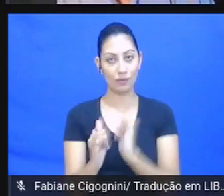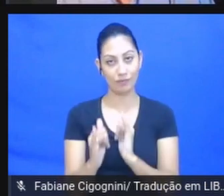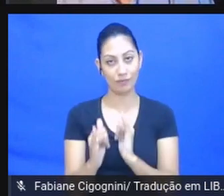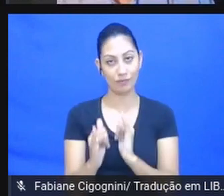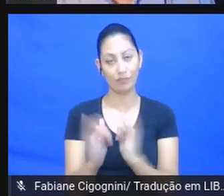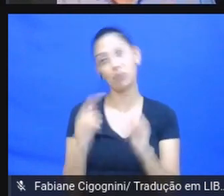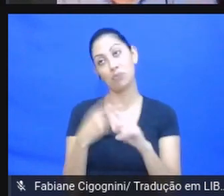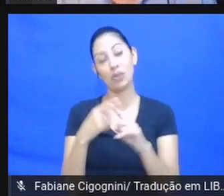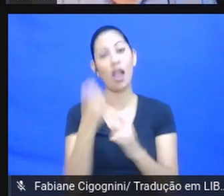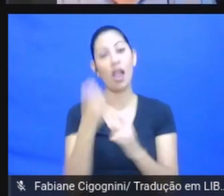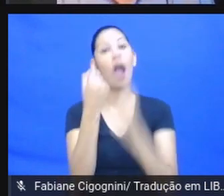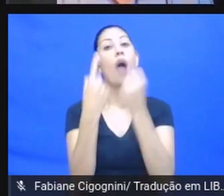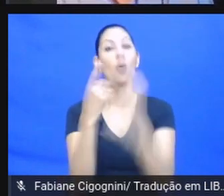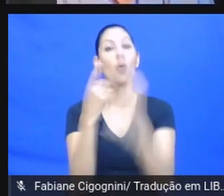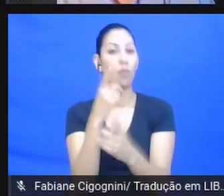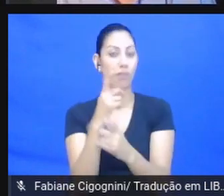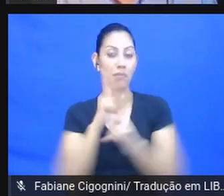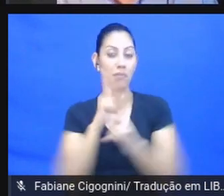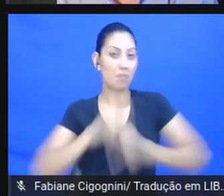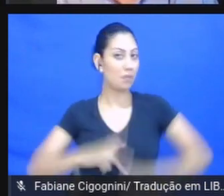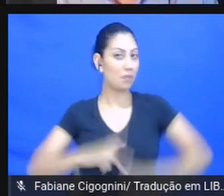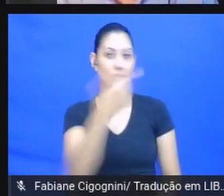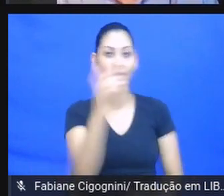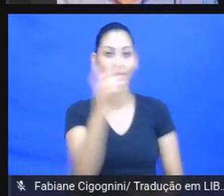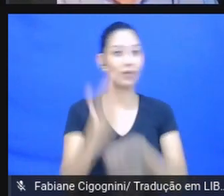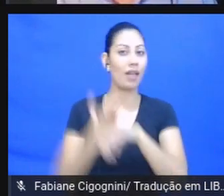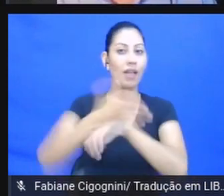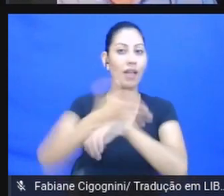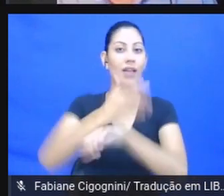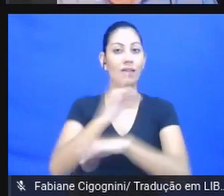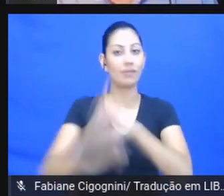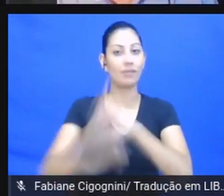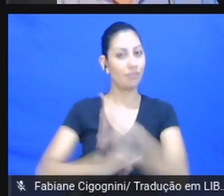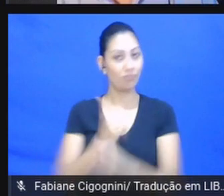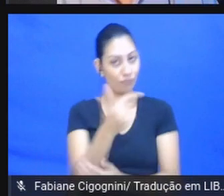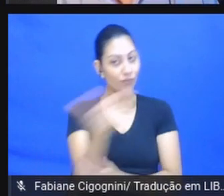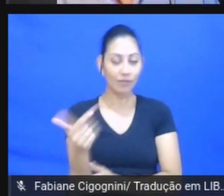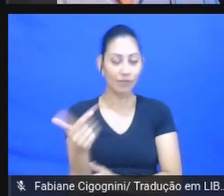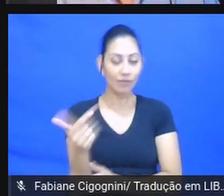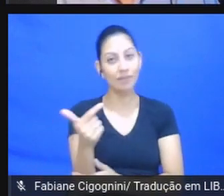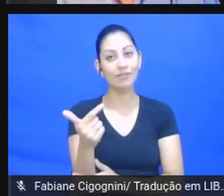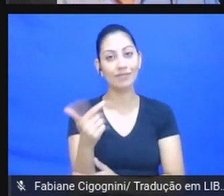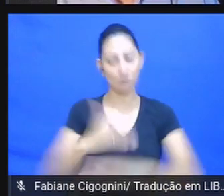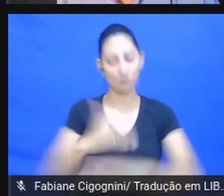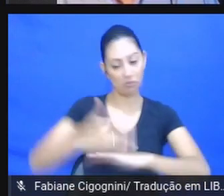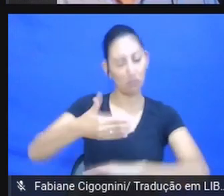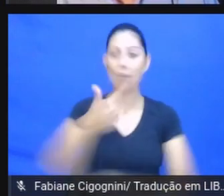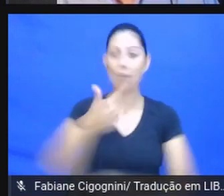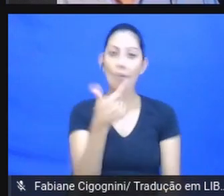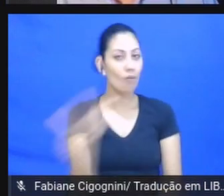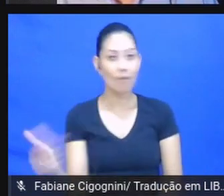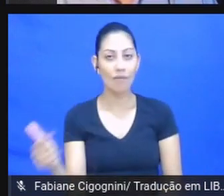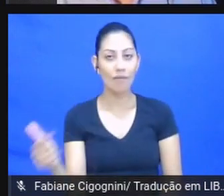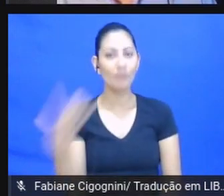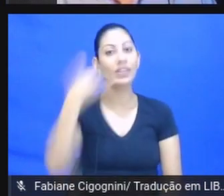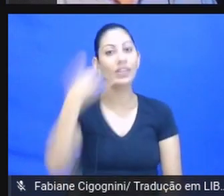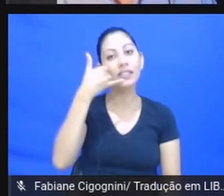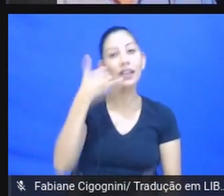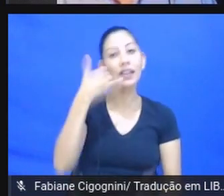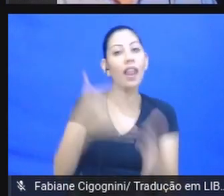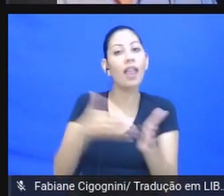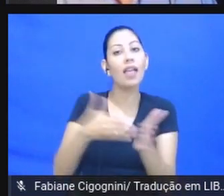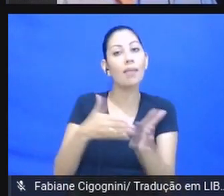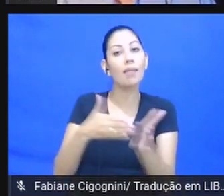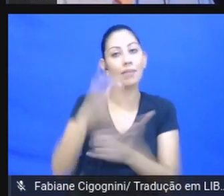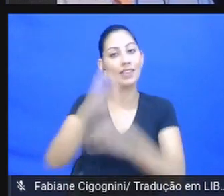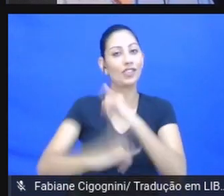larga, nem todos têm acesso a dados como a classe média, e temos que atender a todos e não deixar